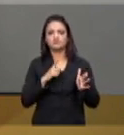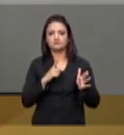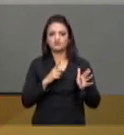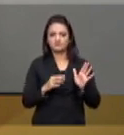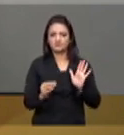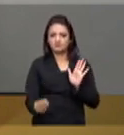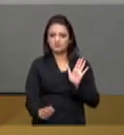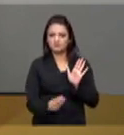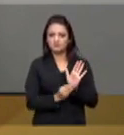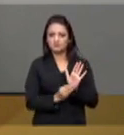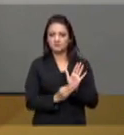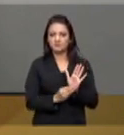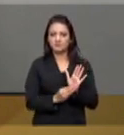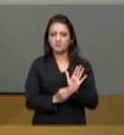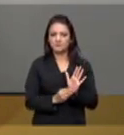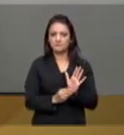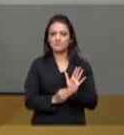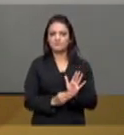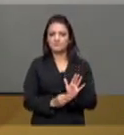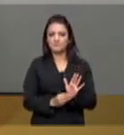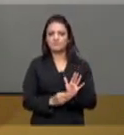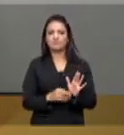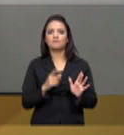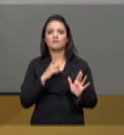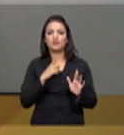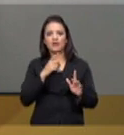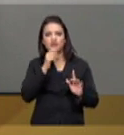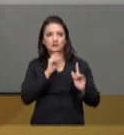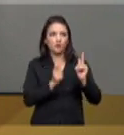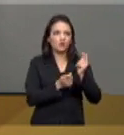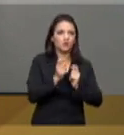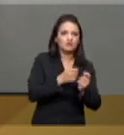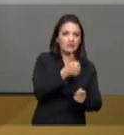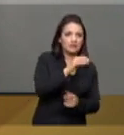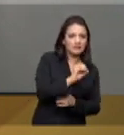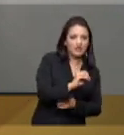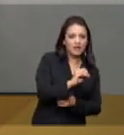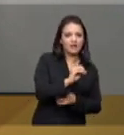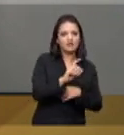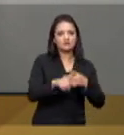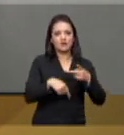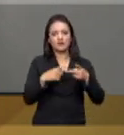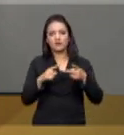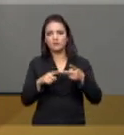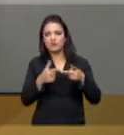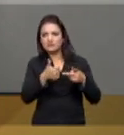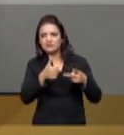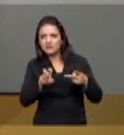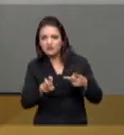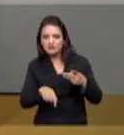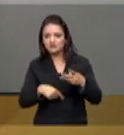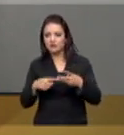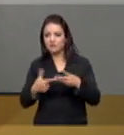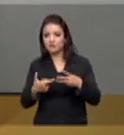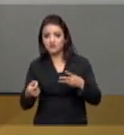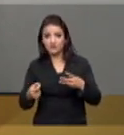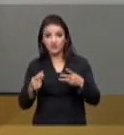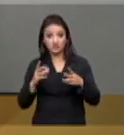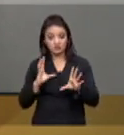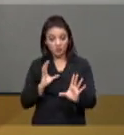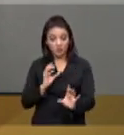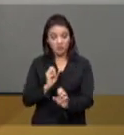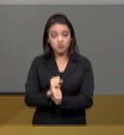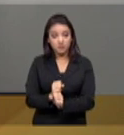seria, e aí eu cito, 10 destacados na nota da indústria, 15 destacados e 20 destacados, chegasse-ia a uma